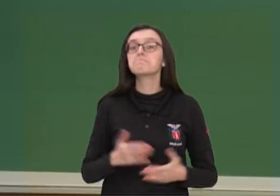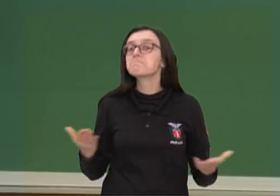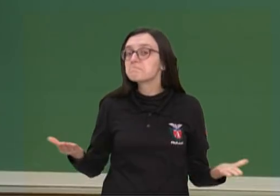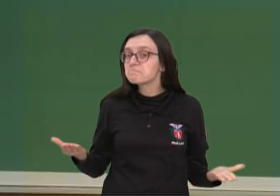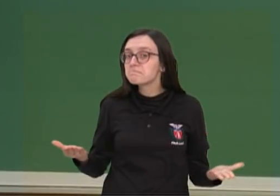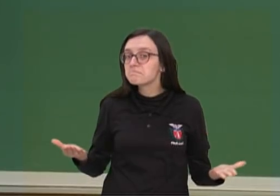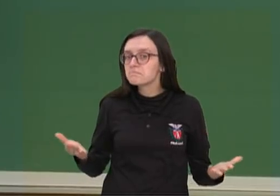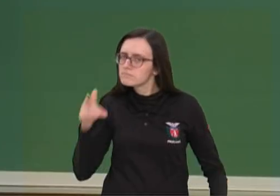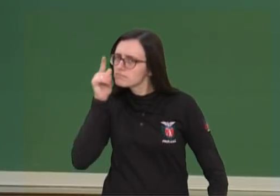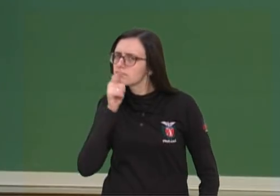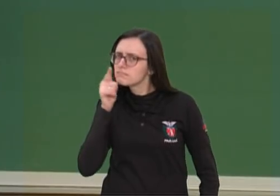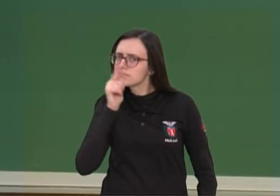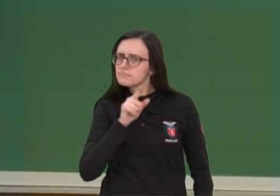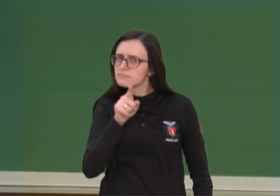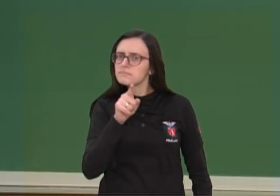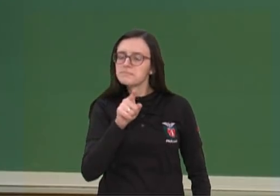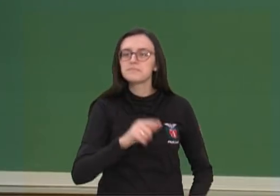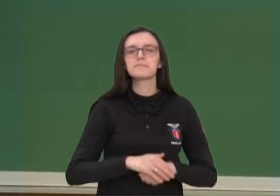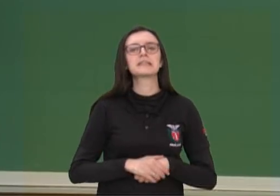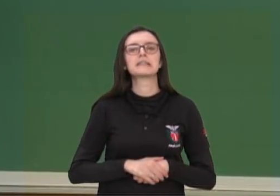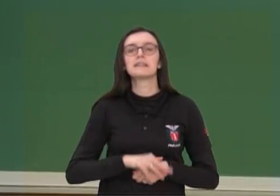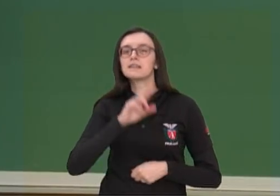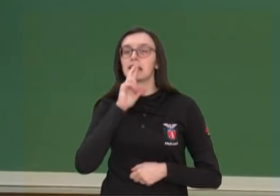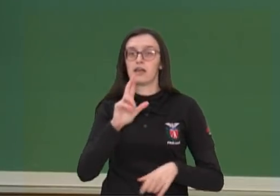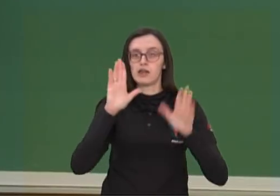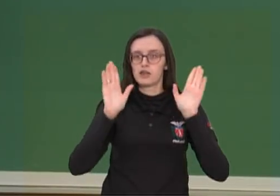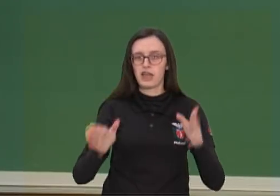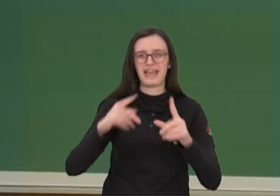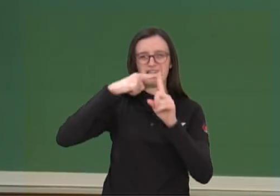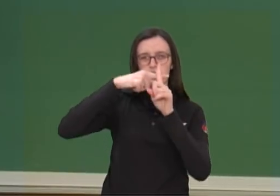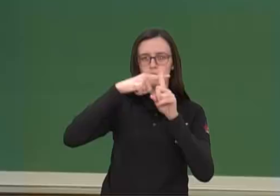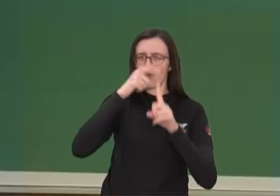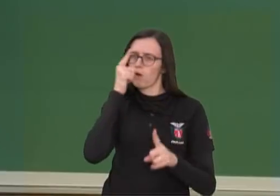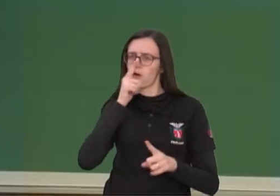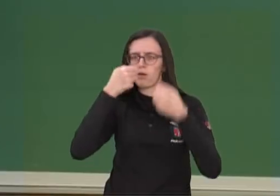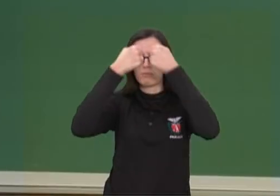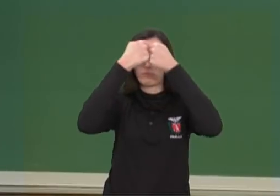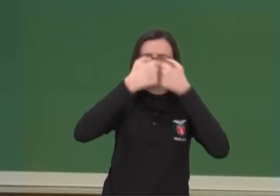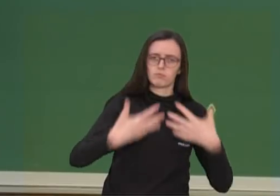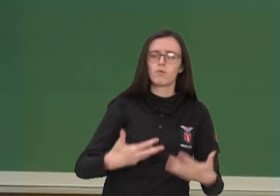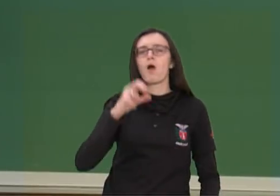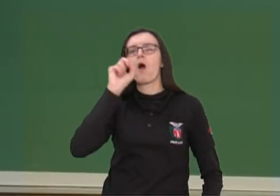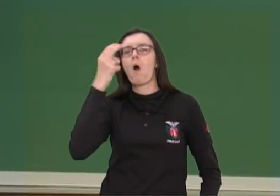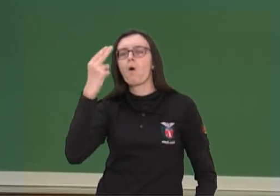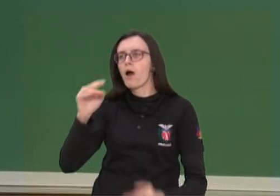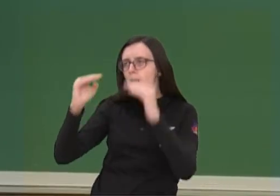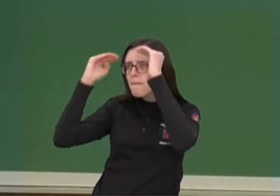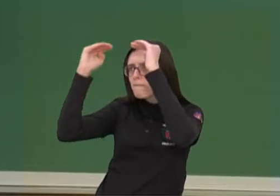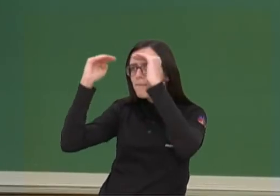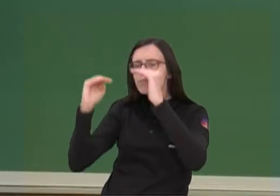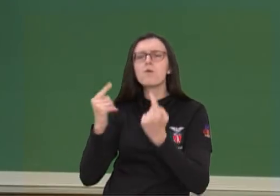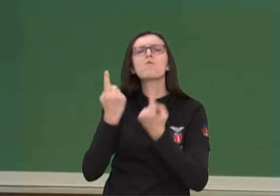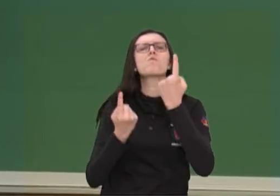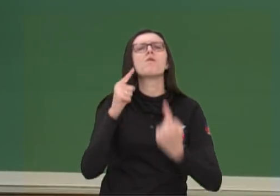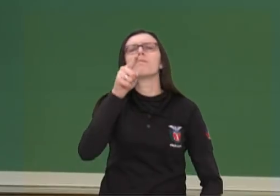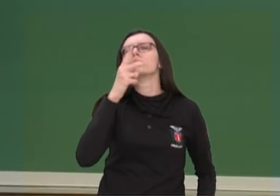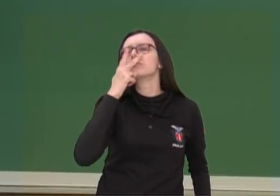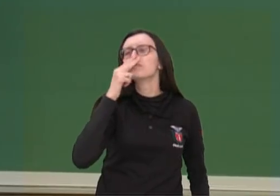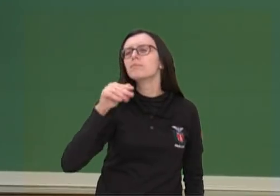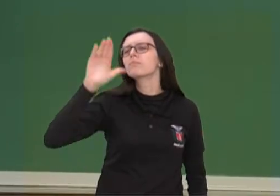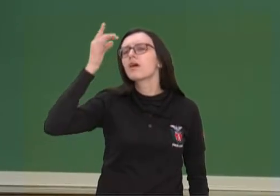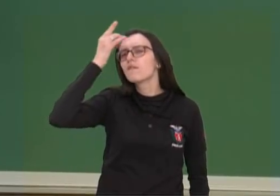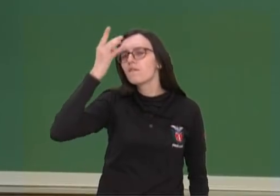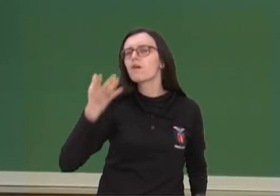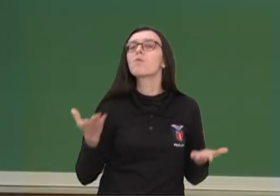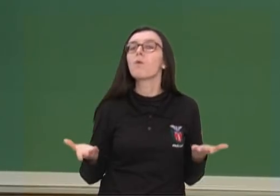aí? Conseguiram? Resolveram a adição pela decomposição ou pelo algoritmo? Qual que vocês acharam mais